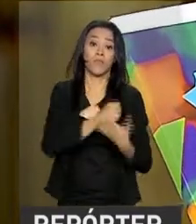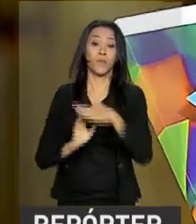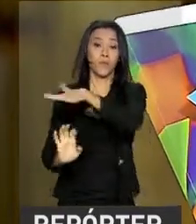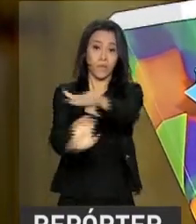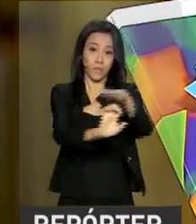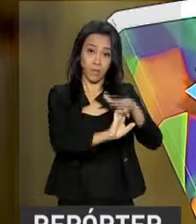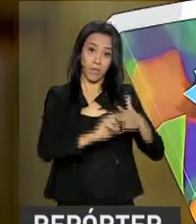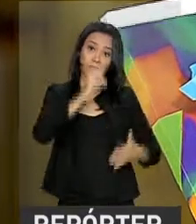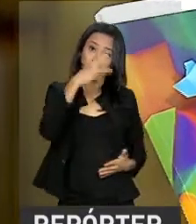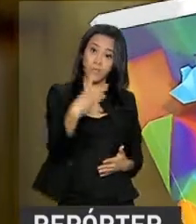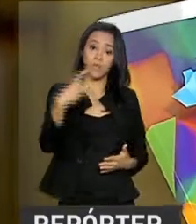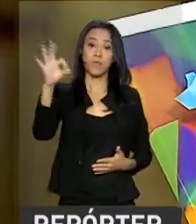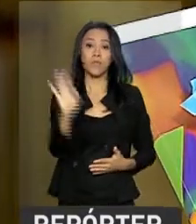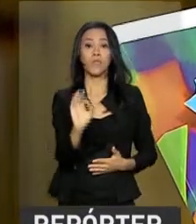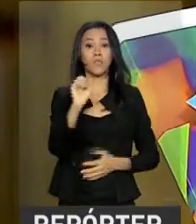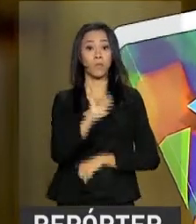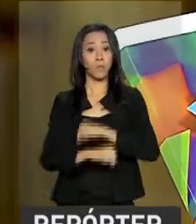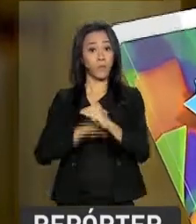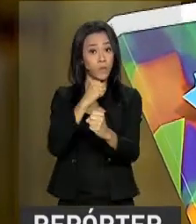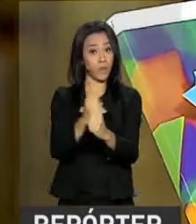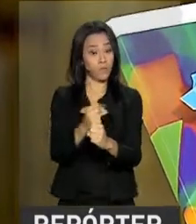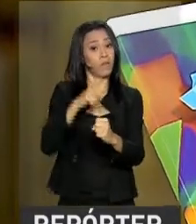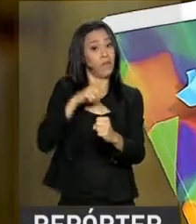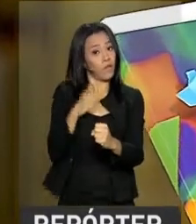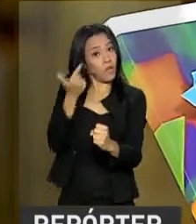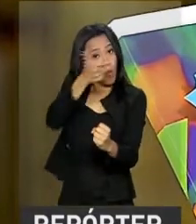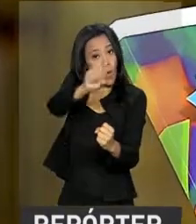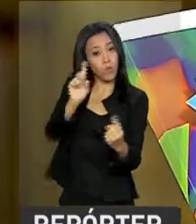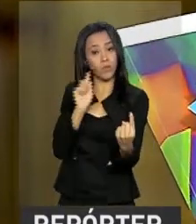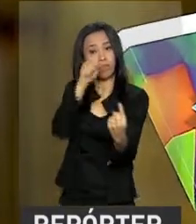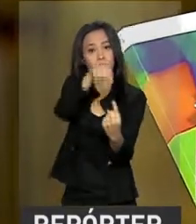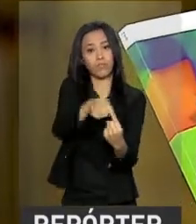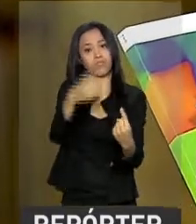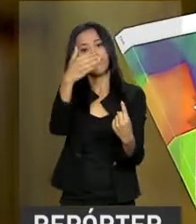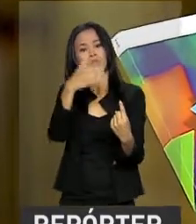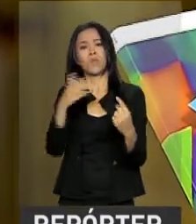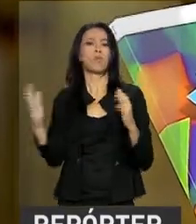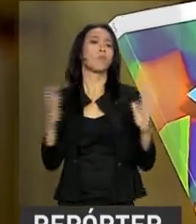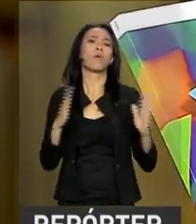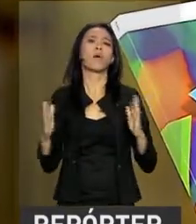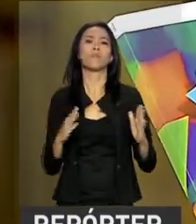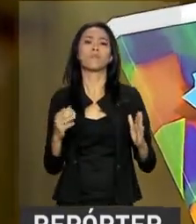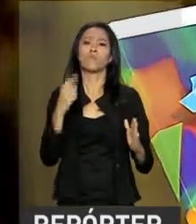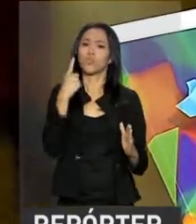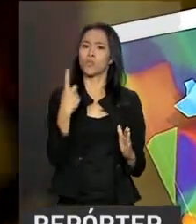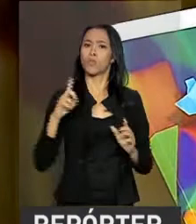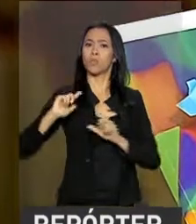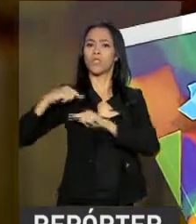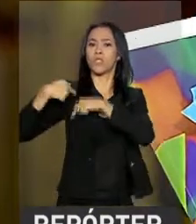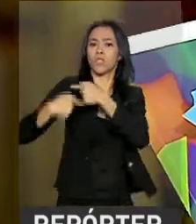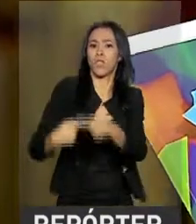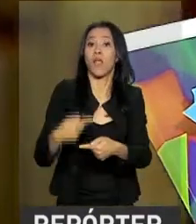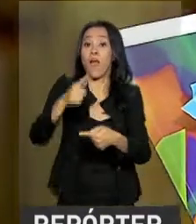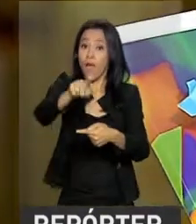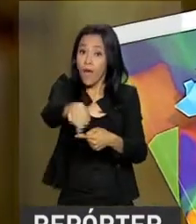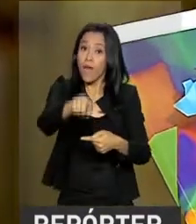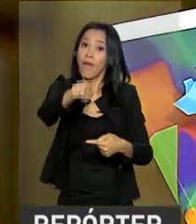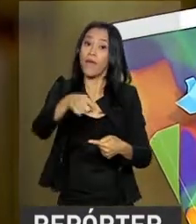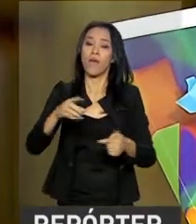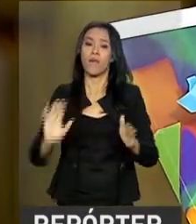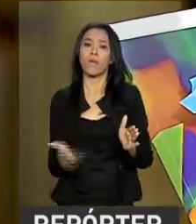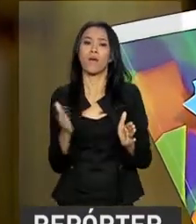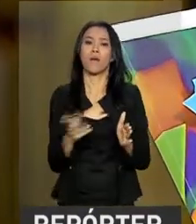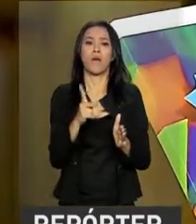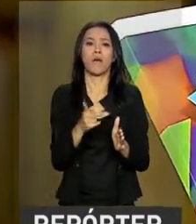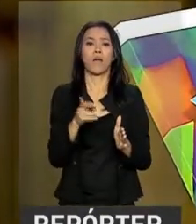3% ao ano o plano também contém outras metas com prazo de uma geração uma delas é o aumento da produtividade em um